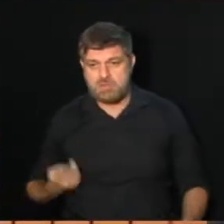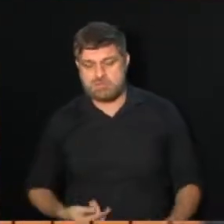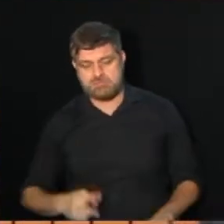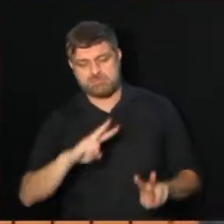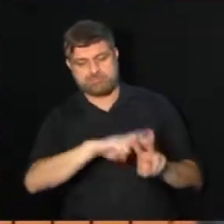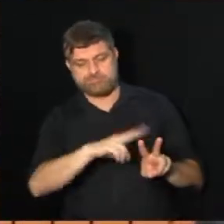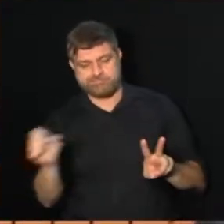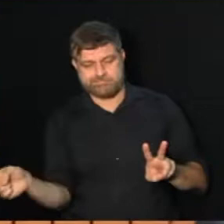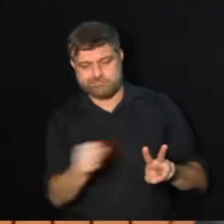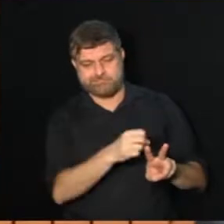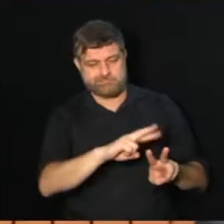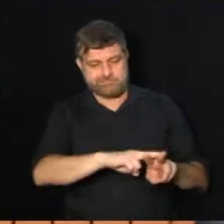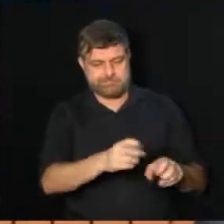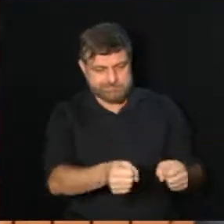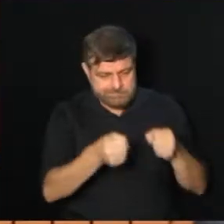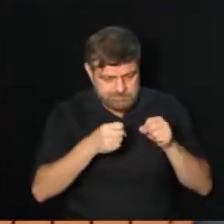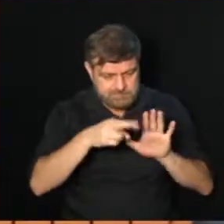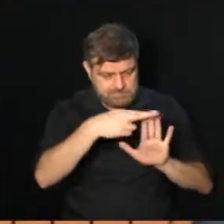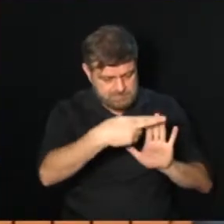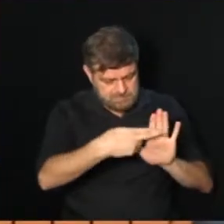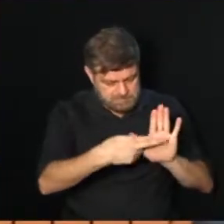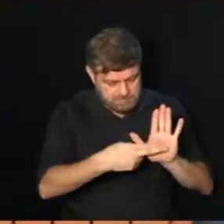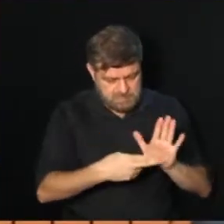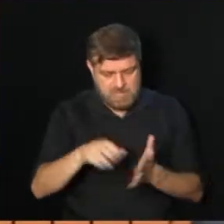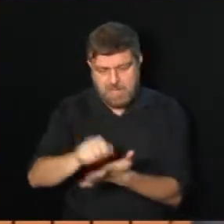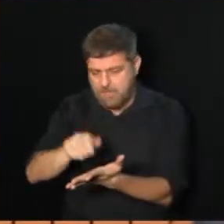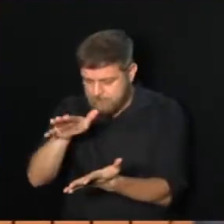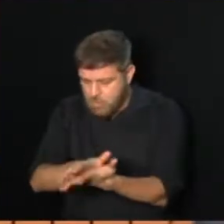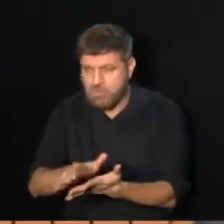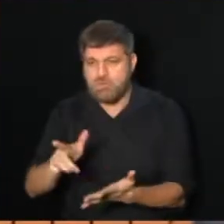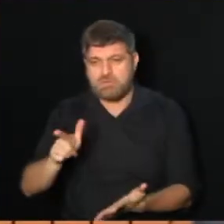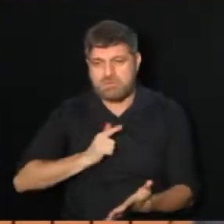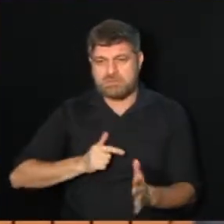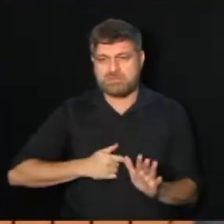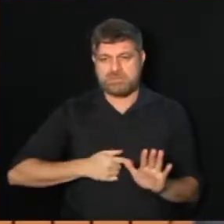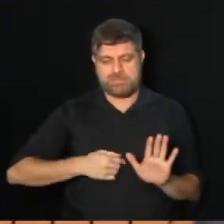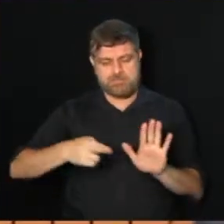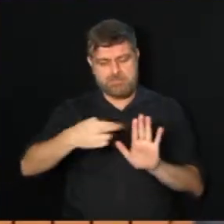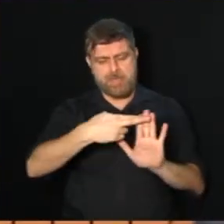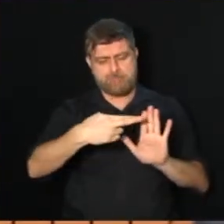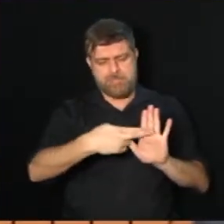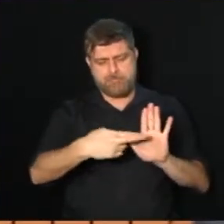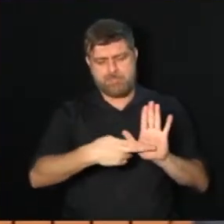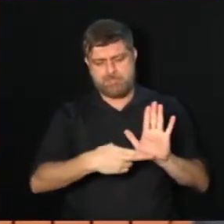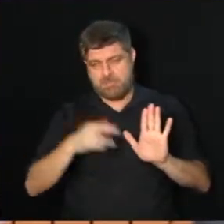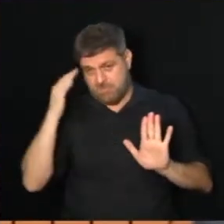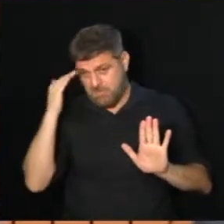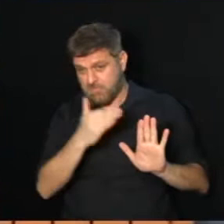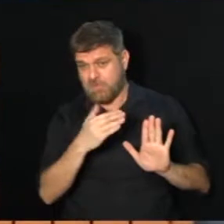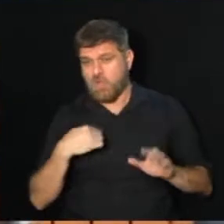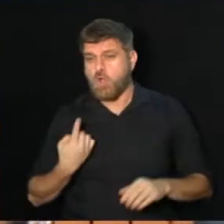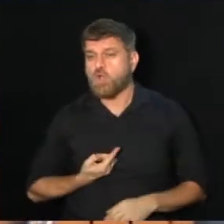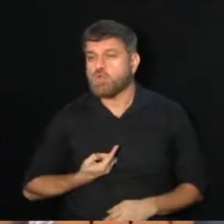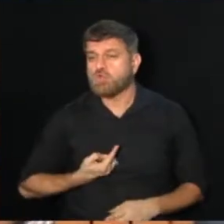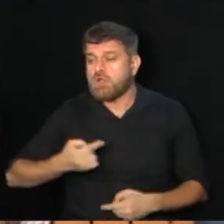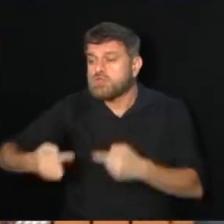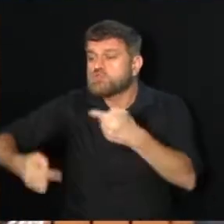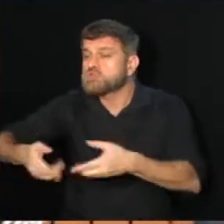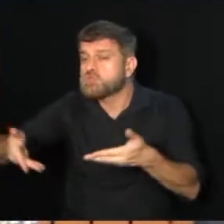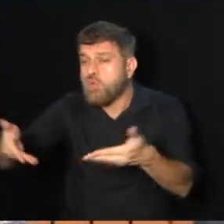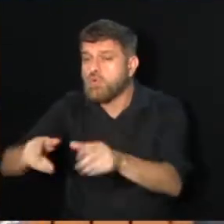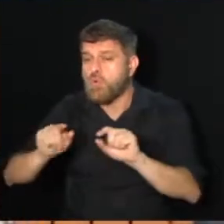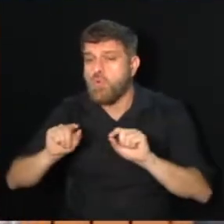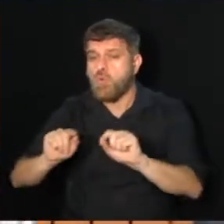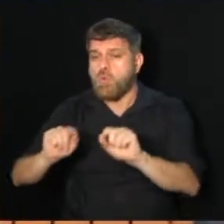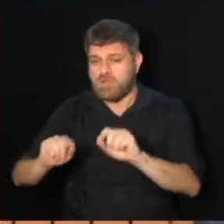retributiva, de acordo com as regras lá e das sanções previstas nas legislações. O que nós estamos discutindo hoje